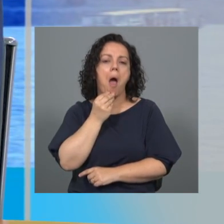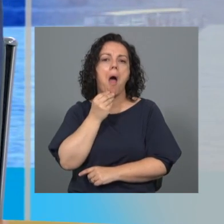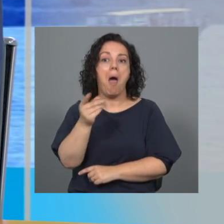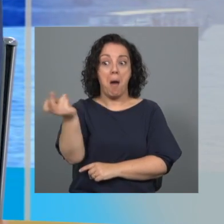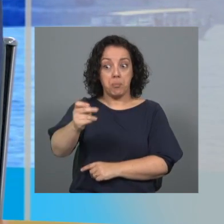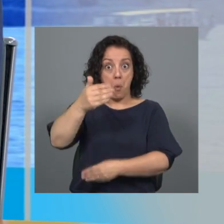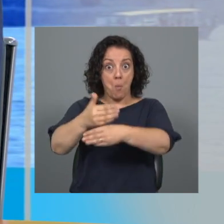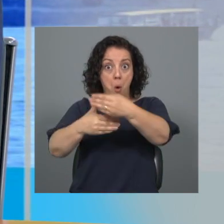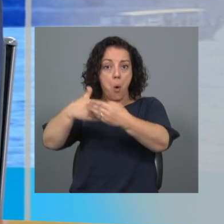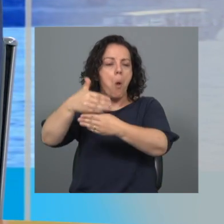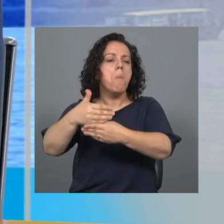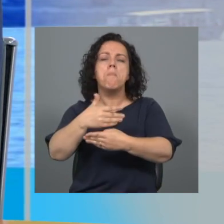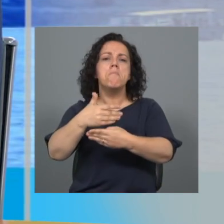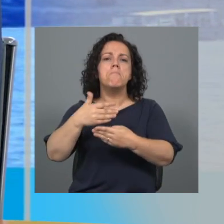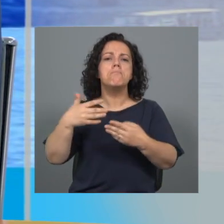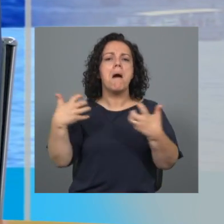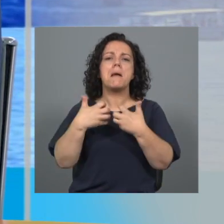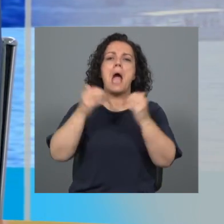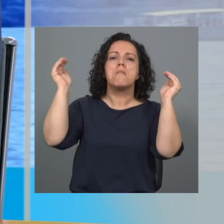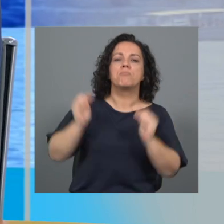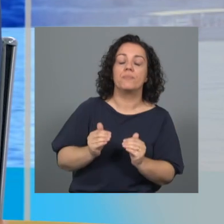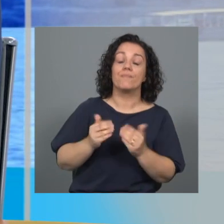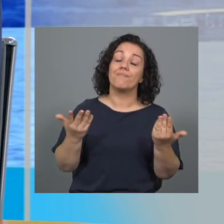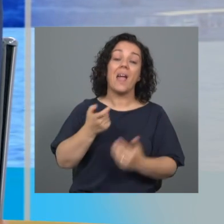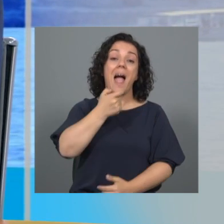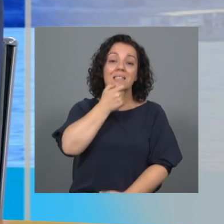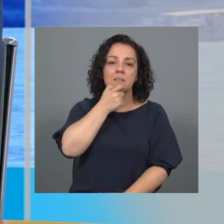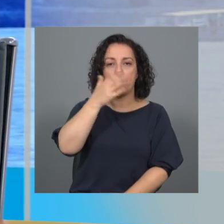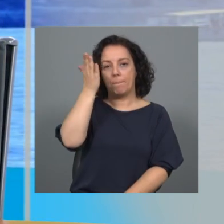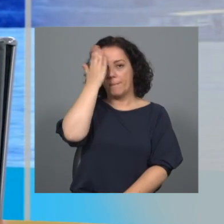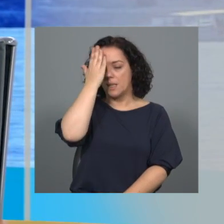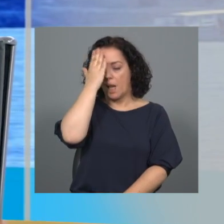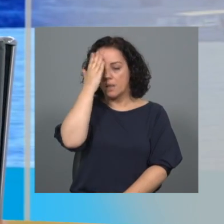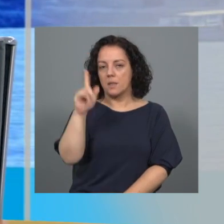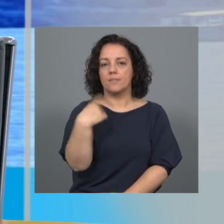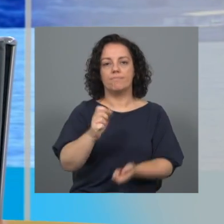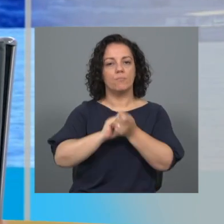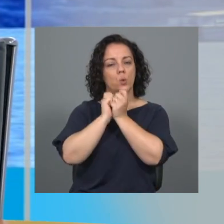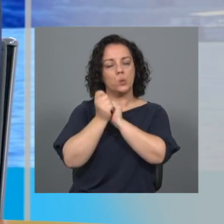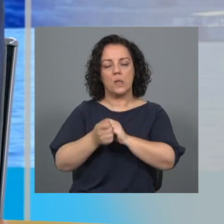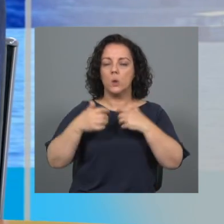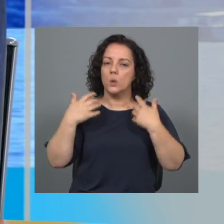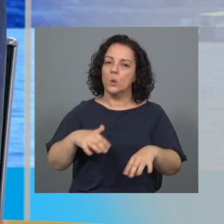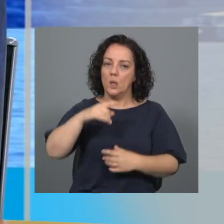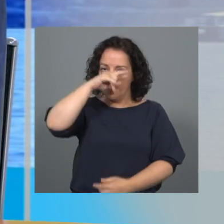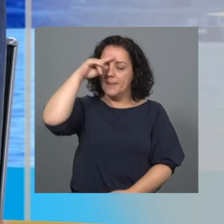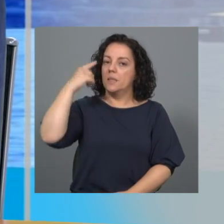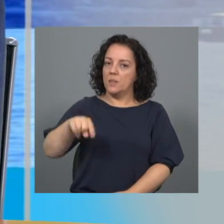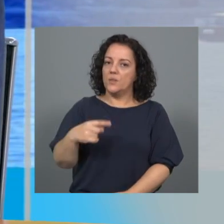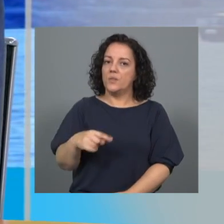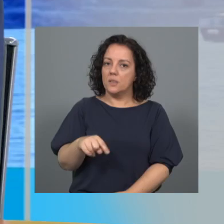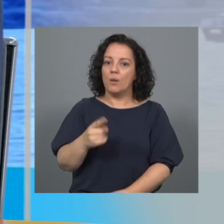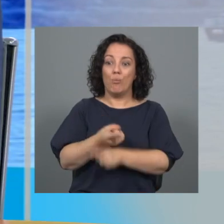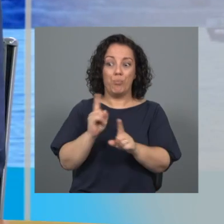não houver aqui uma mudança radical de mentalidade, o que obviamente é muito difícil, não é? Sim, porque as situações